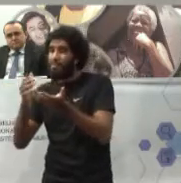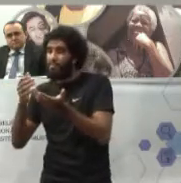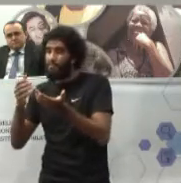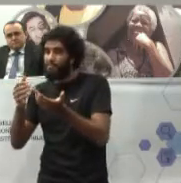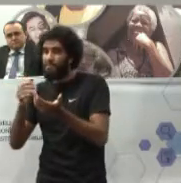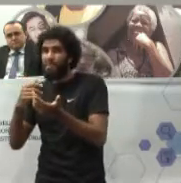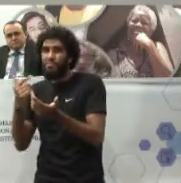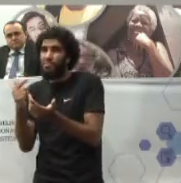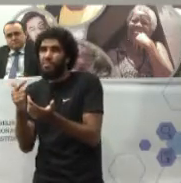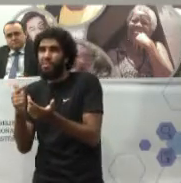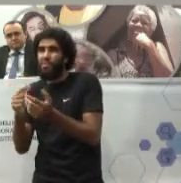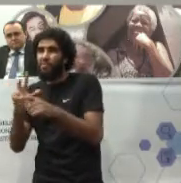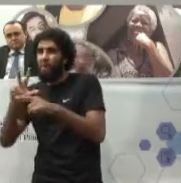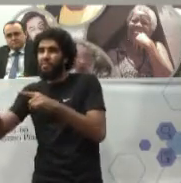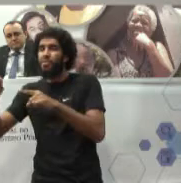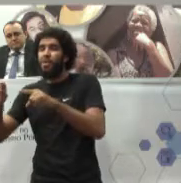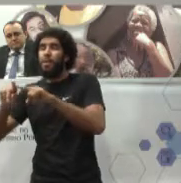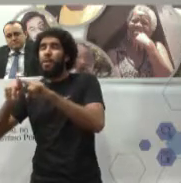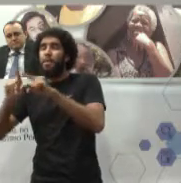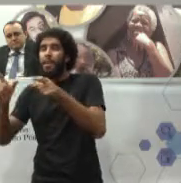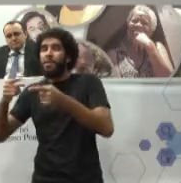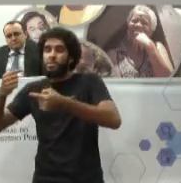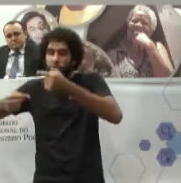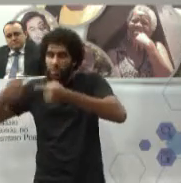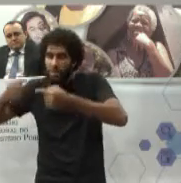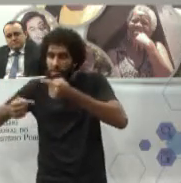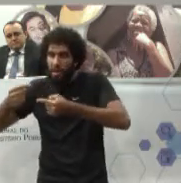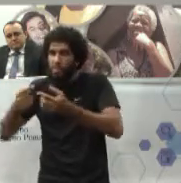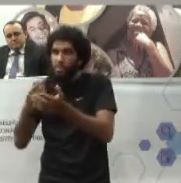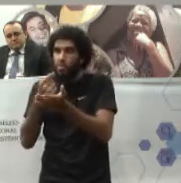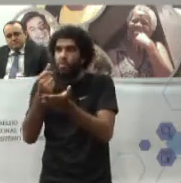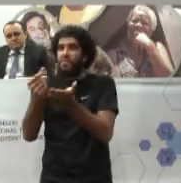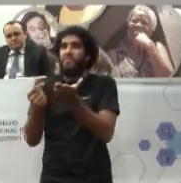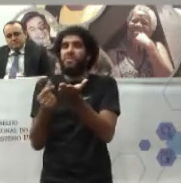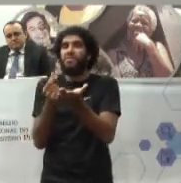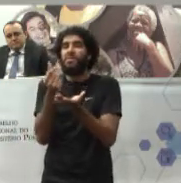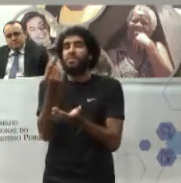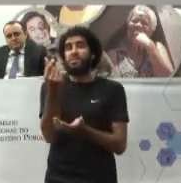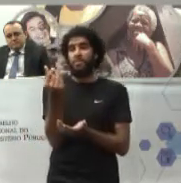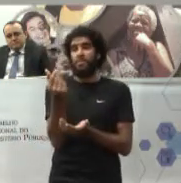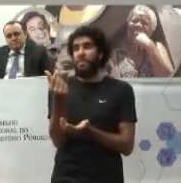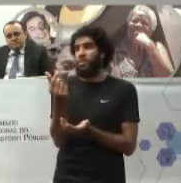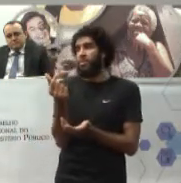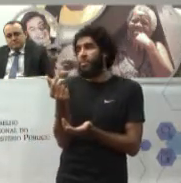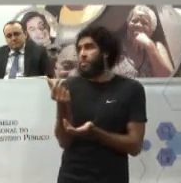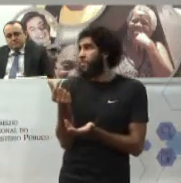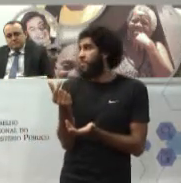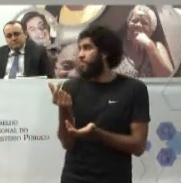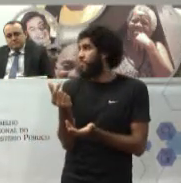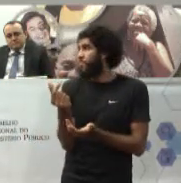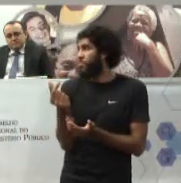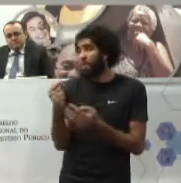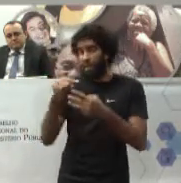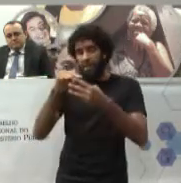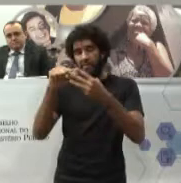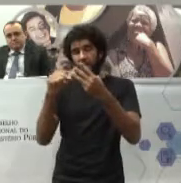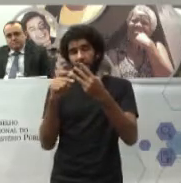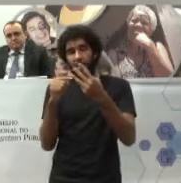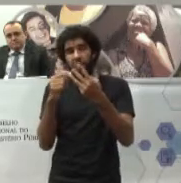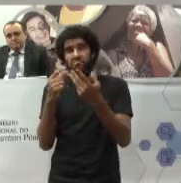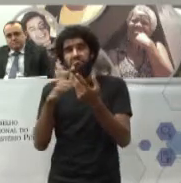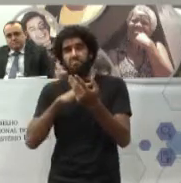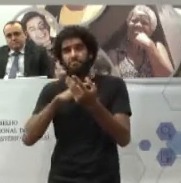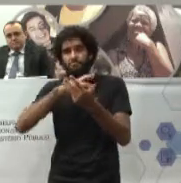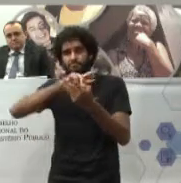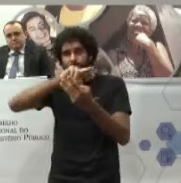no último período o debate do financiamento o financiamento é um dos elementos que reúne